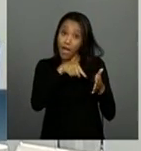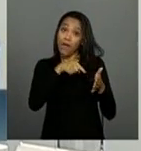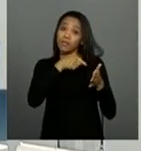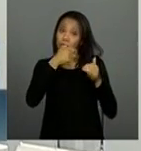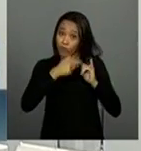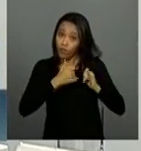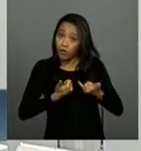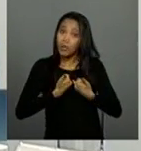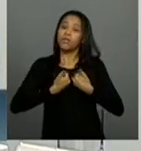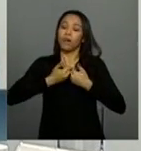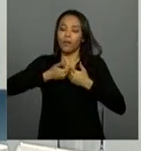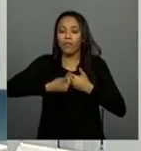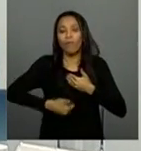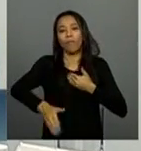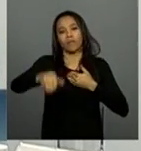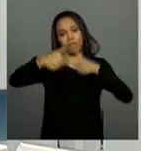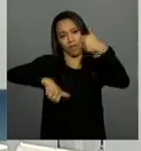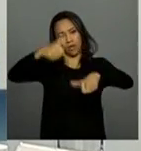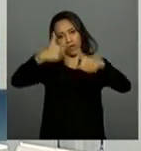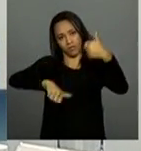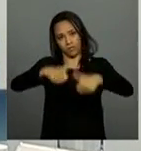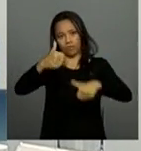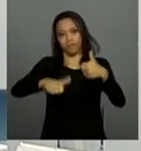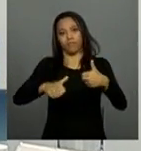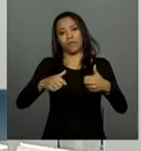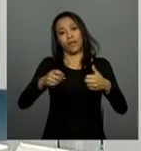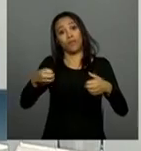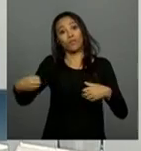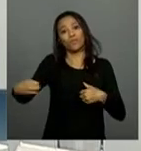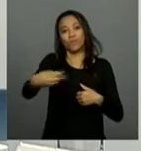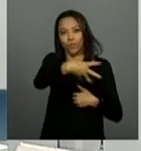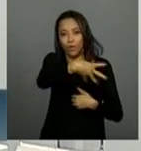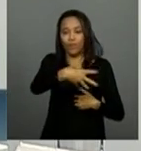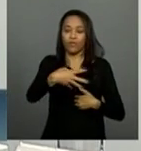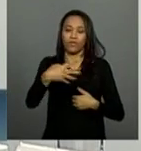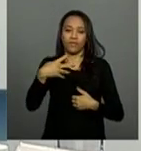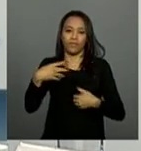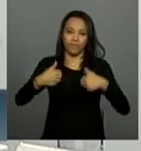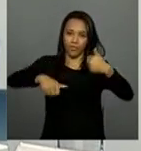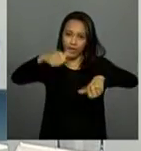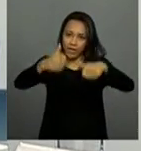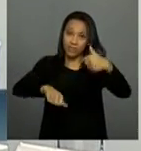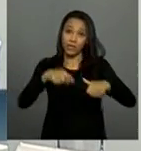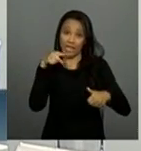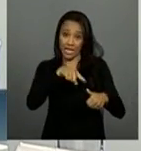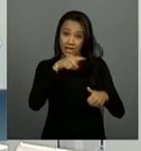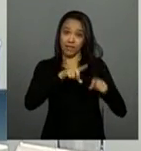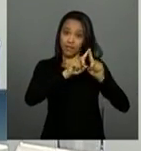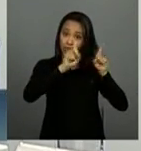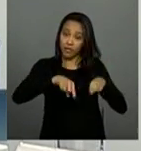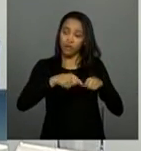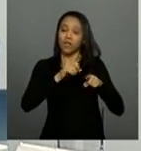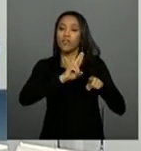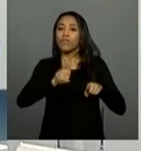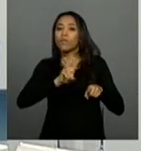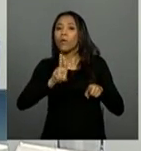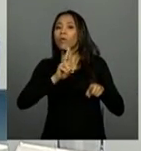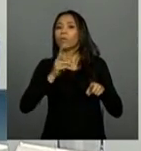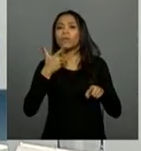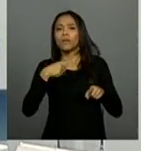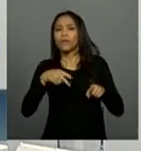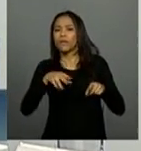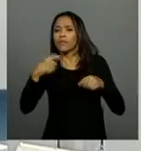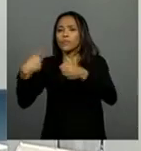feitos para a sociedade, junto à sociedade. Então, é um novo patamar. Quando eu falo que o cadastro vai ser um novo patamar do ponto de vista das políticas ambientais,